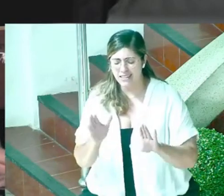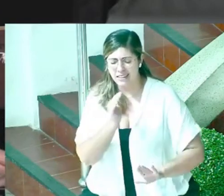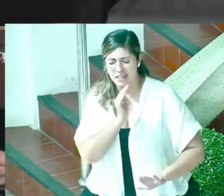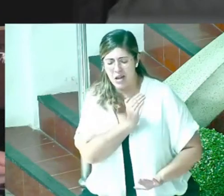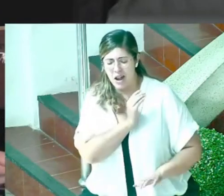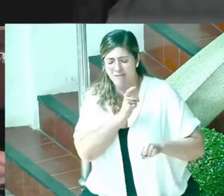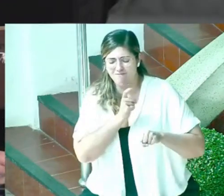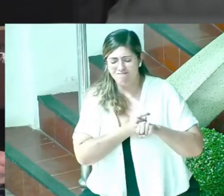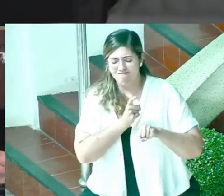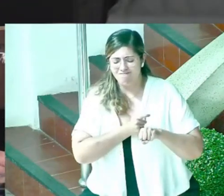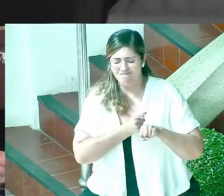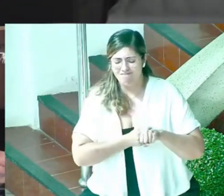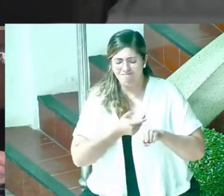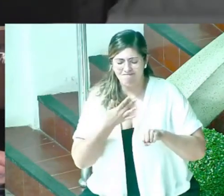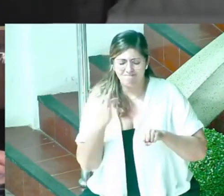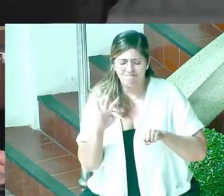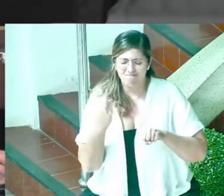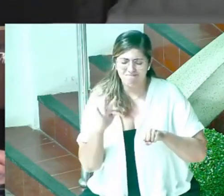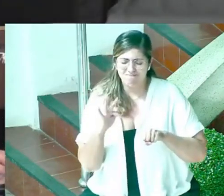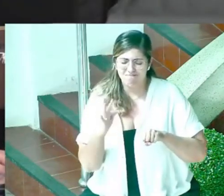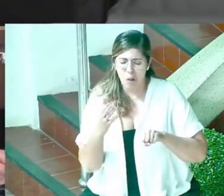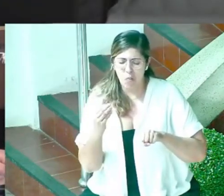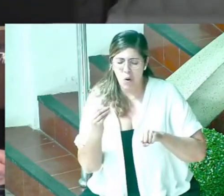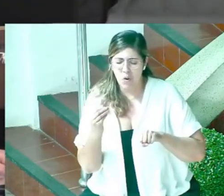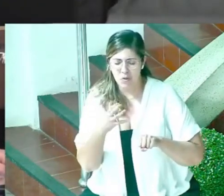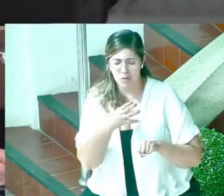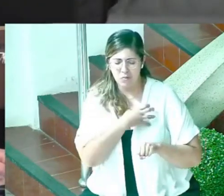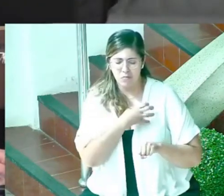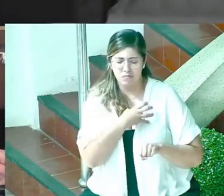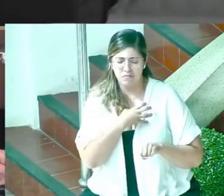Casais que querem assumir